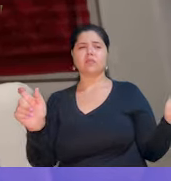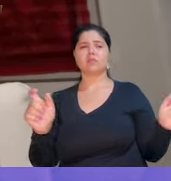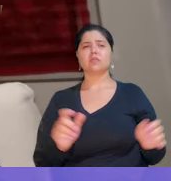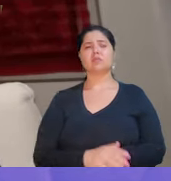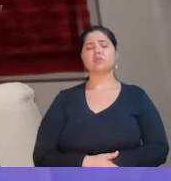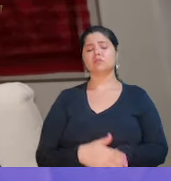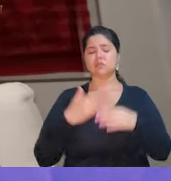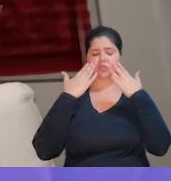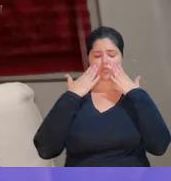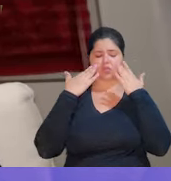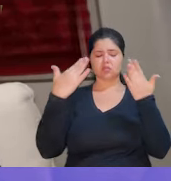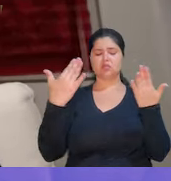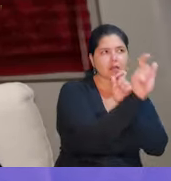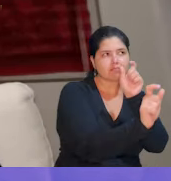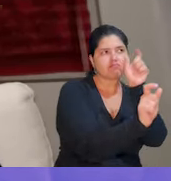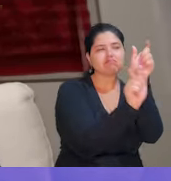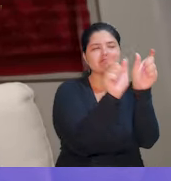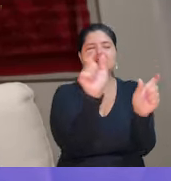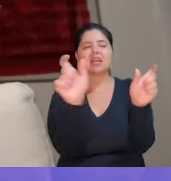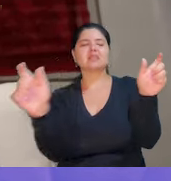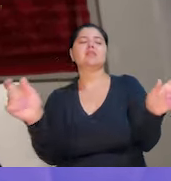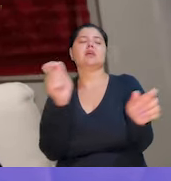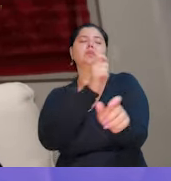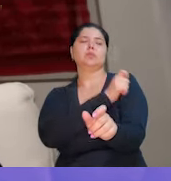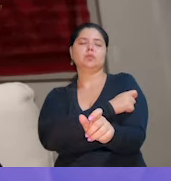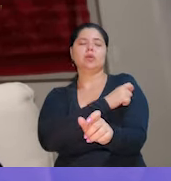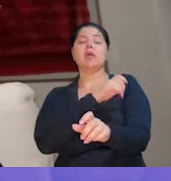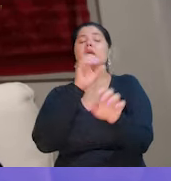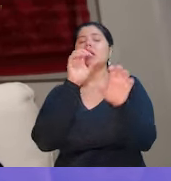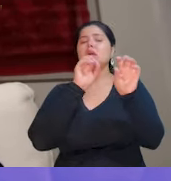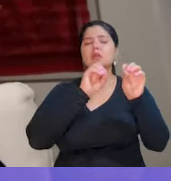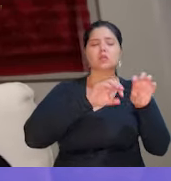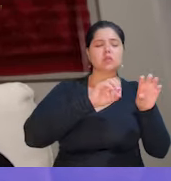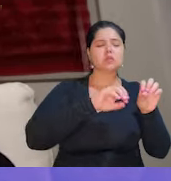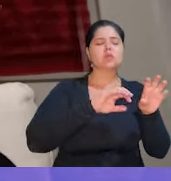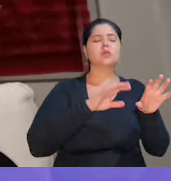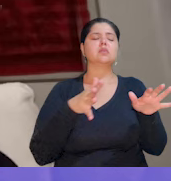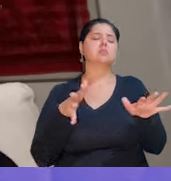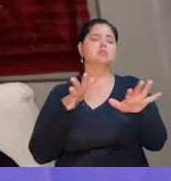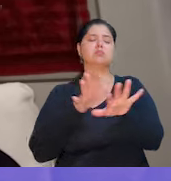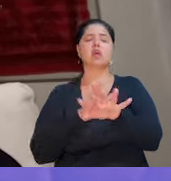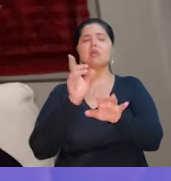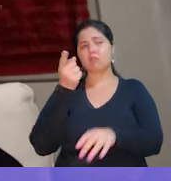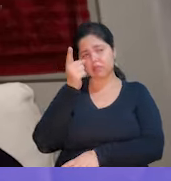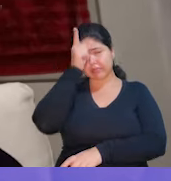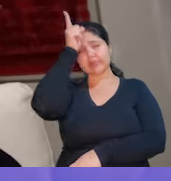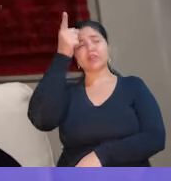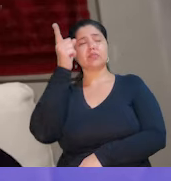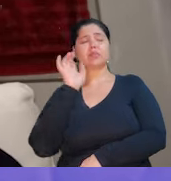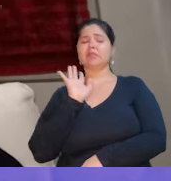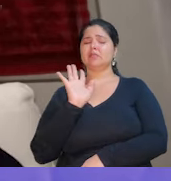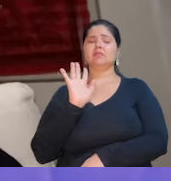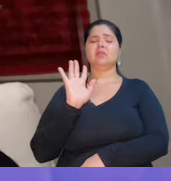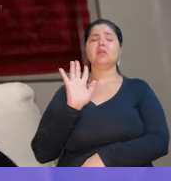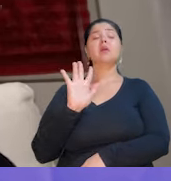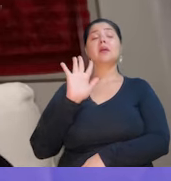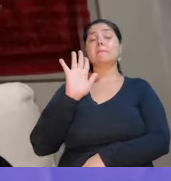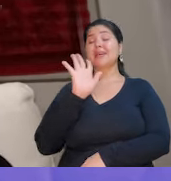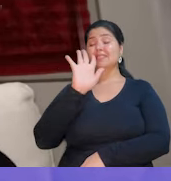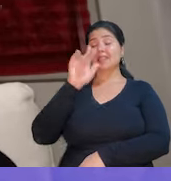todos indiscriminadamente têm o direito de aprender segundo suas